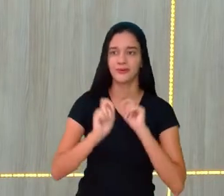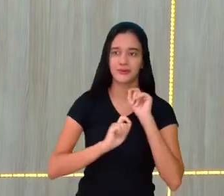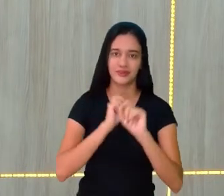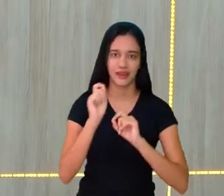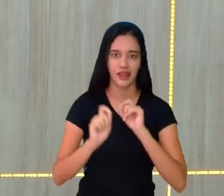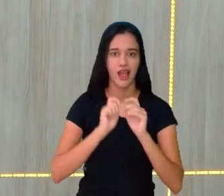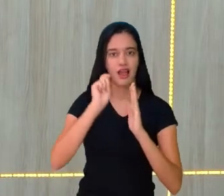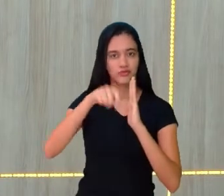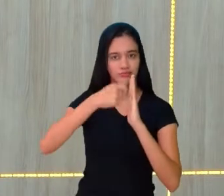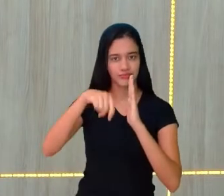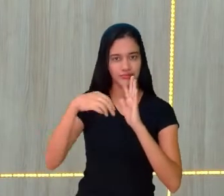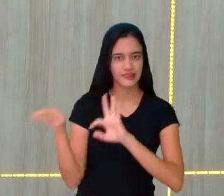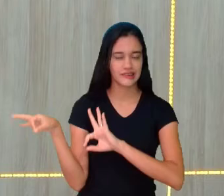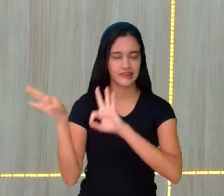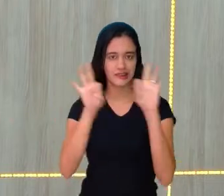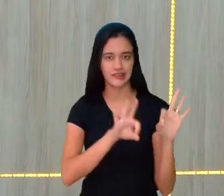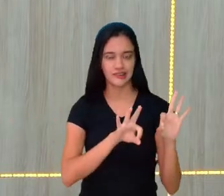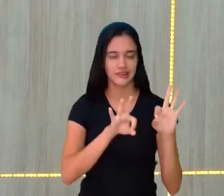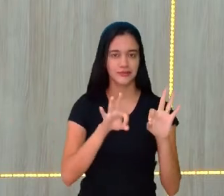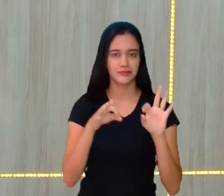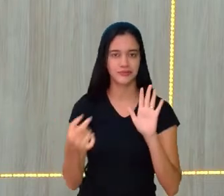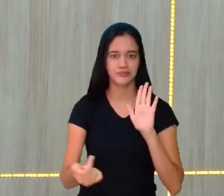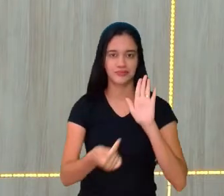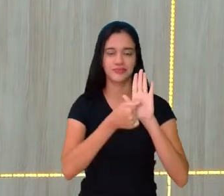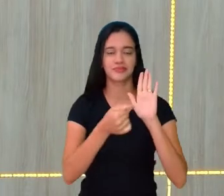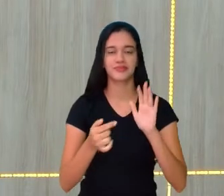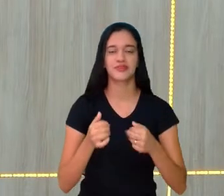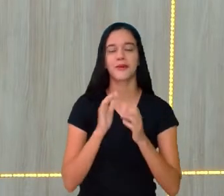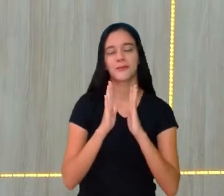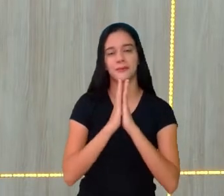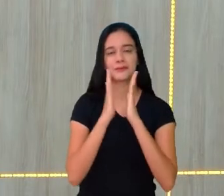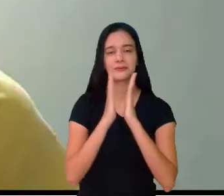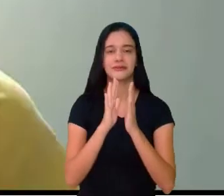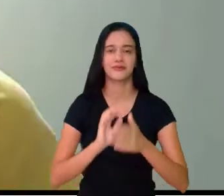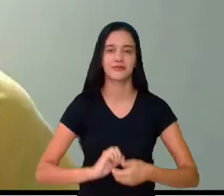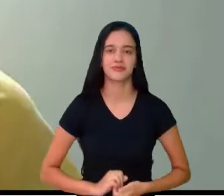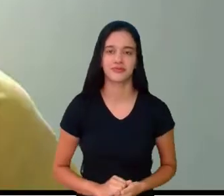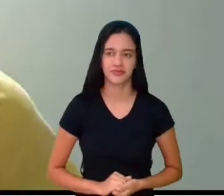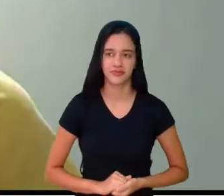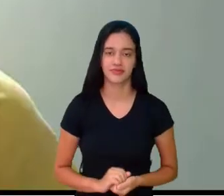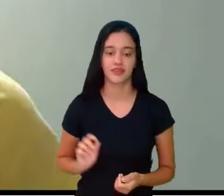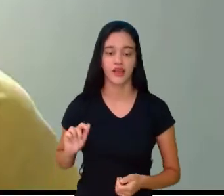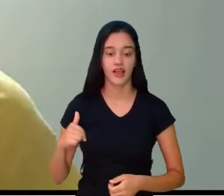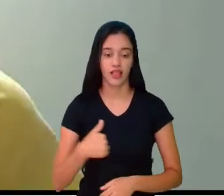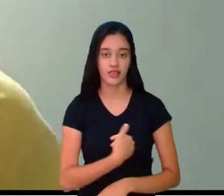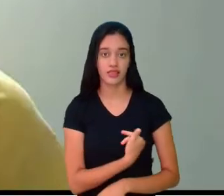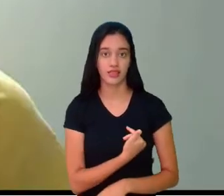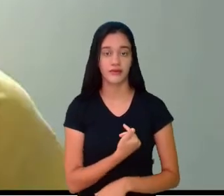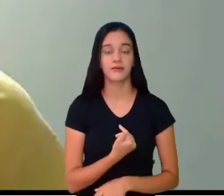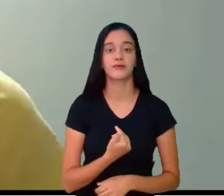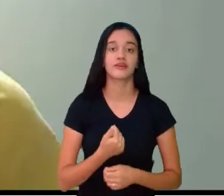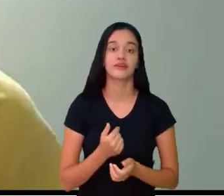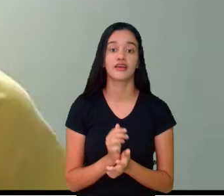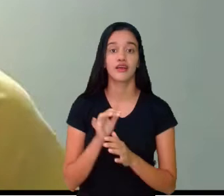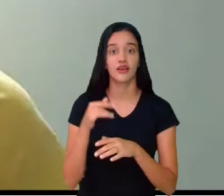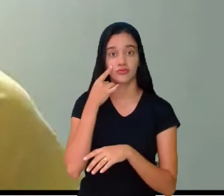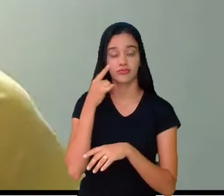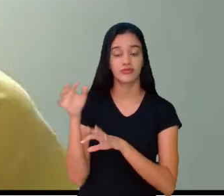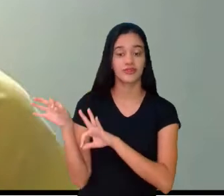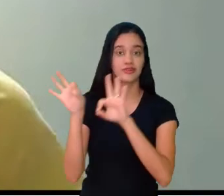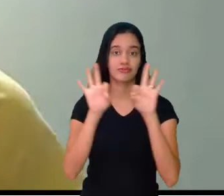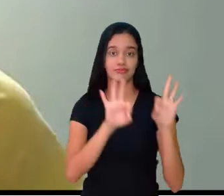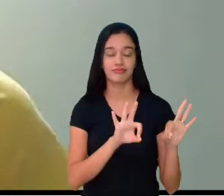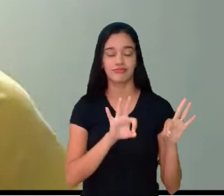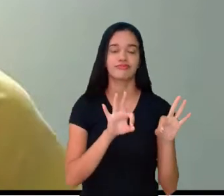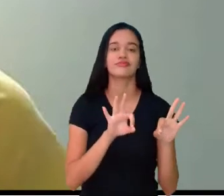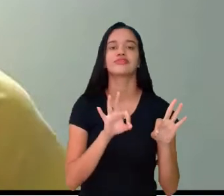um vídeo curto. Aí, dá o play aí, DJ, por favor, para que a gente possa acompanhar